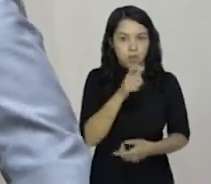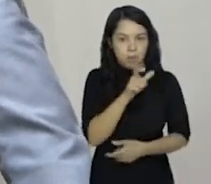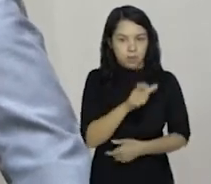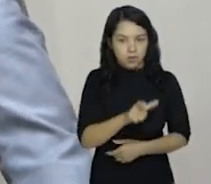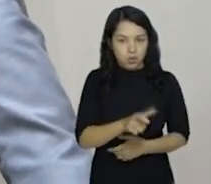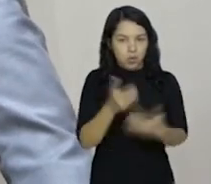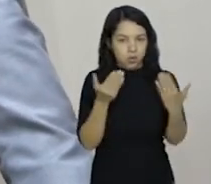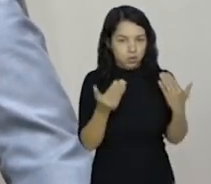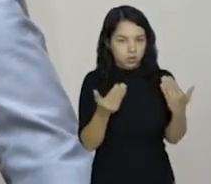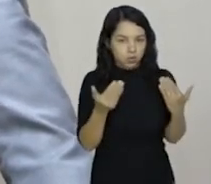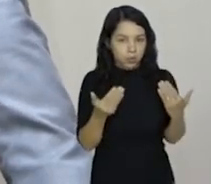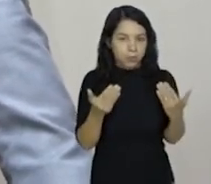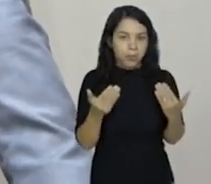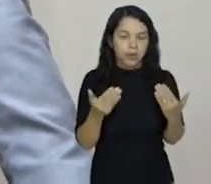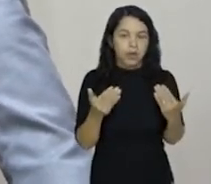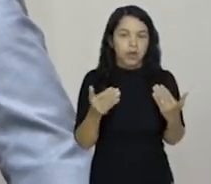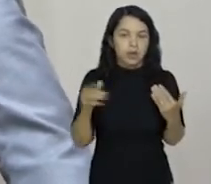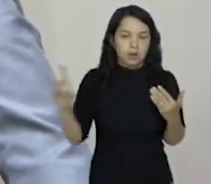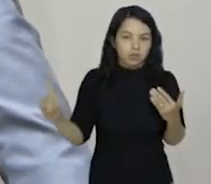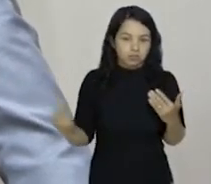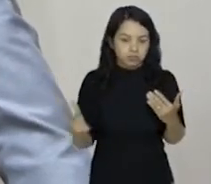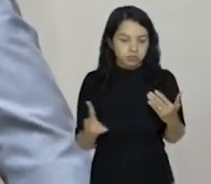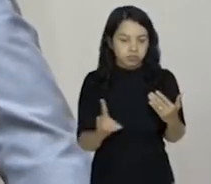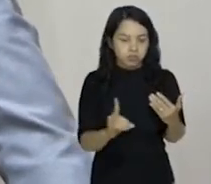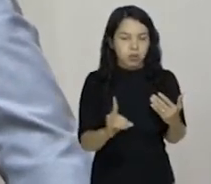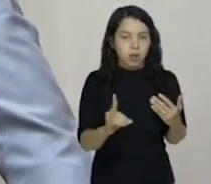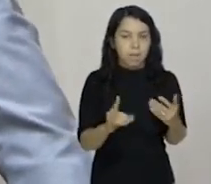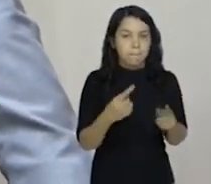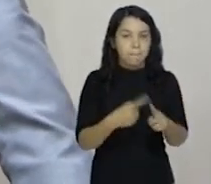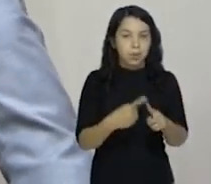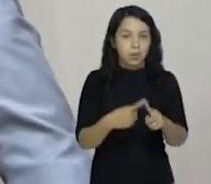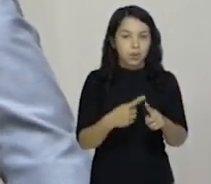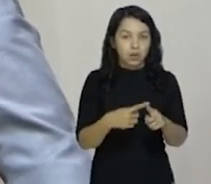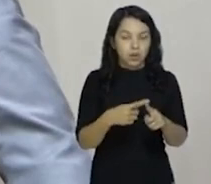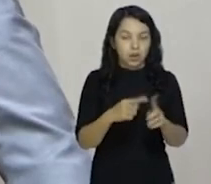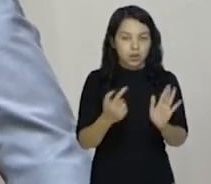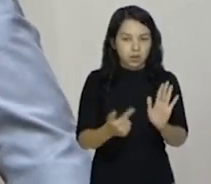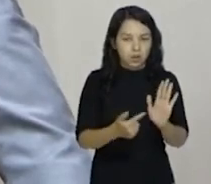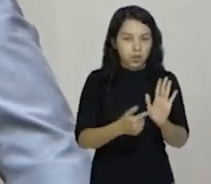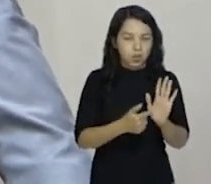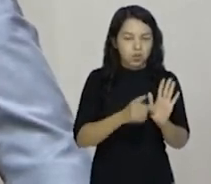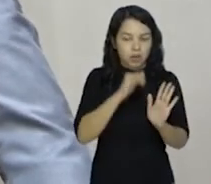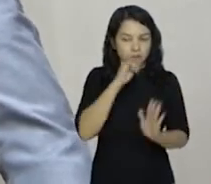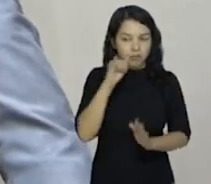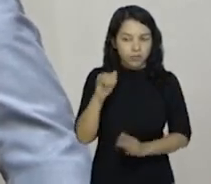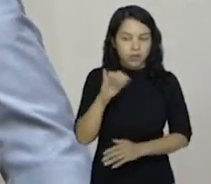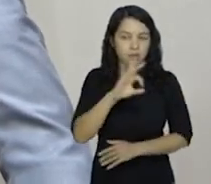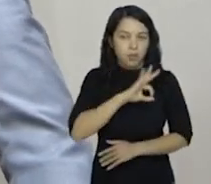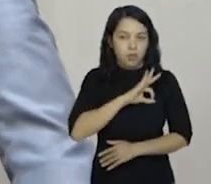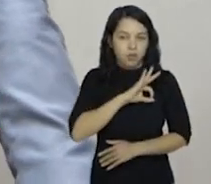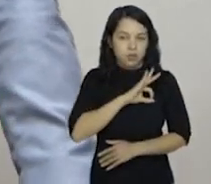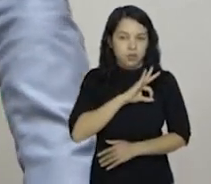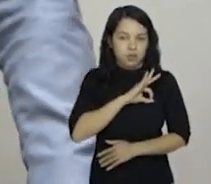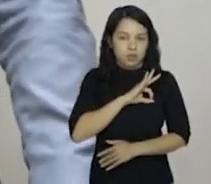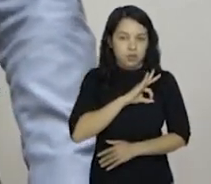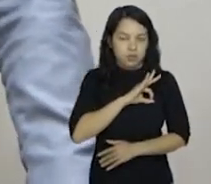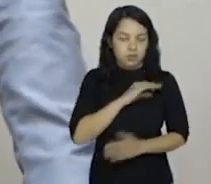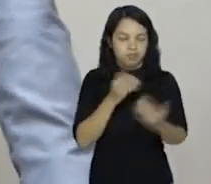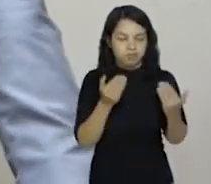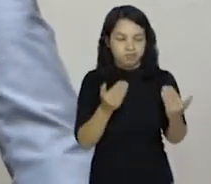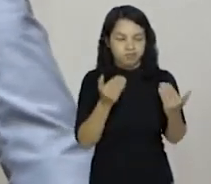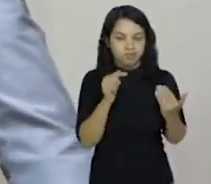Lojistas que estavam desconfiados dessa pessoa pela infelicidade dos